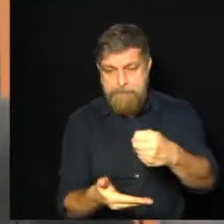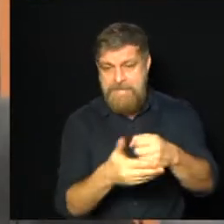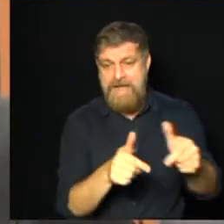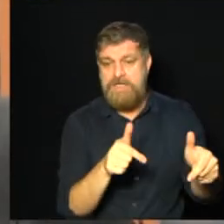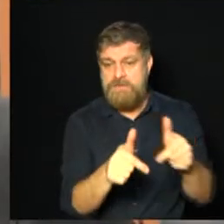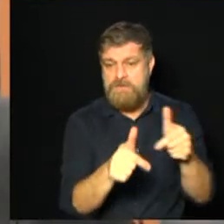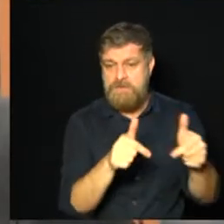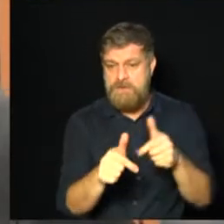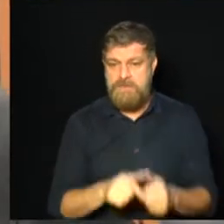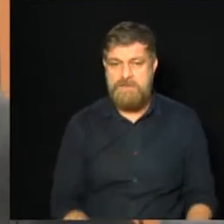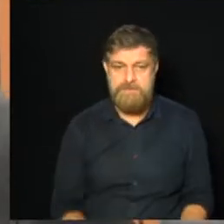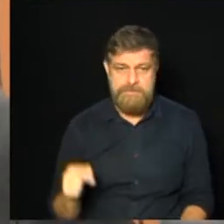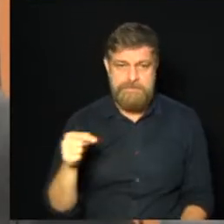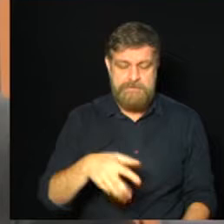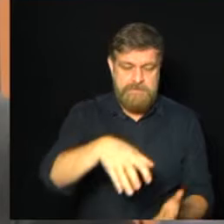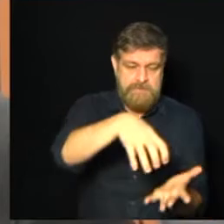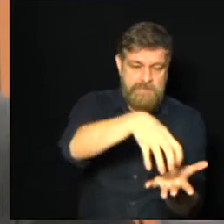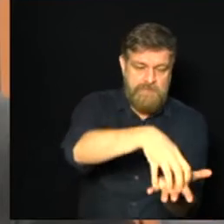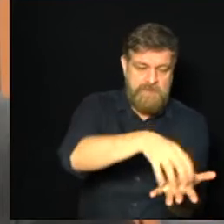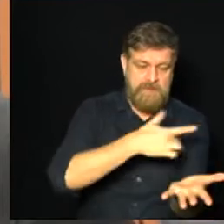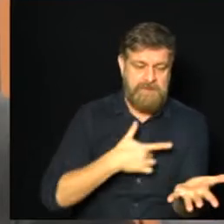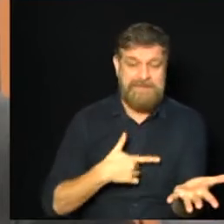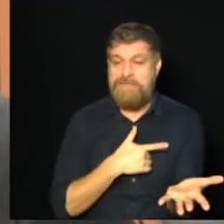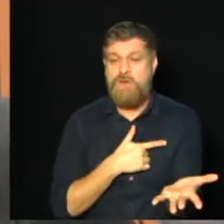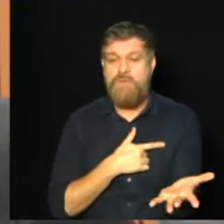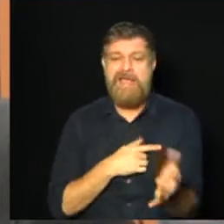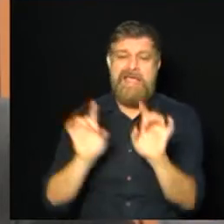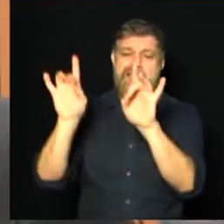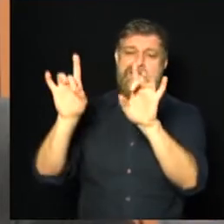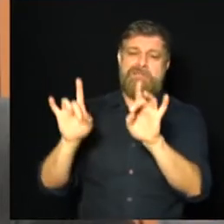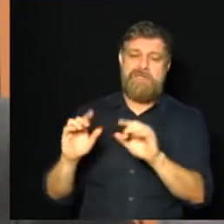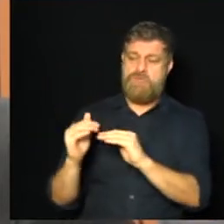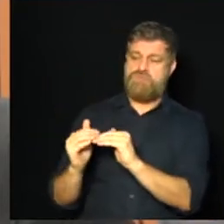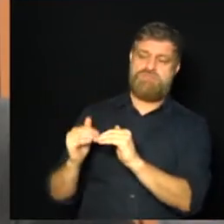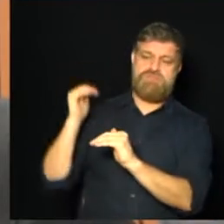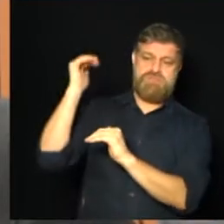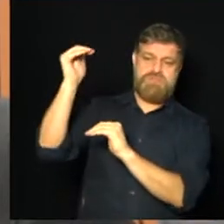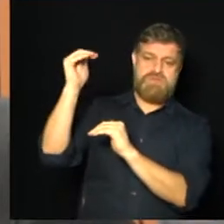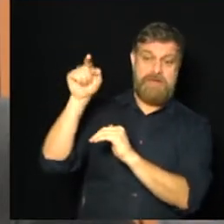geral, pediatria, não são super especialidades, que essas é um pouco mais